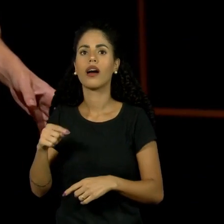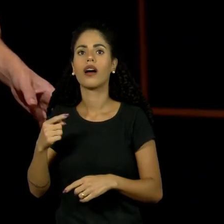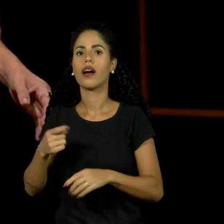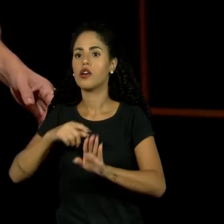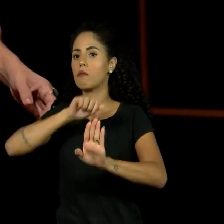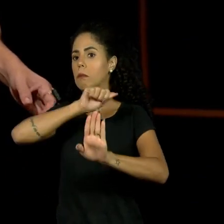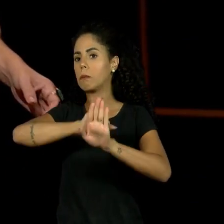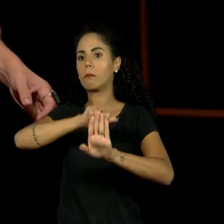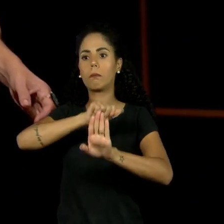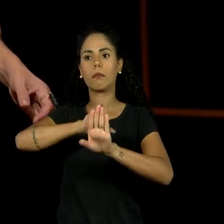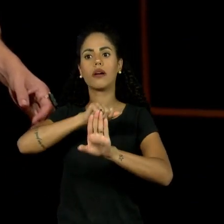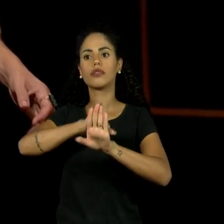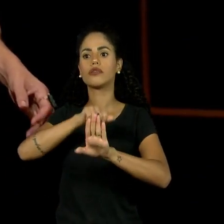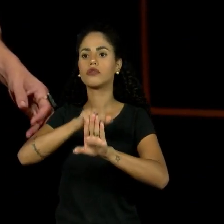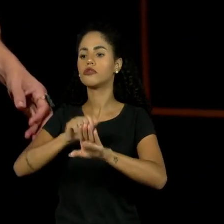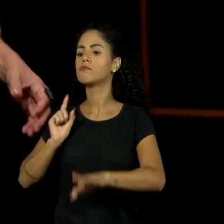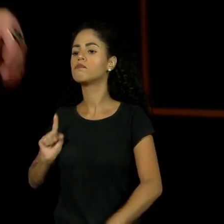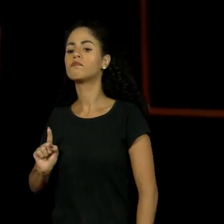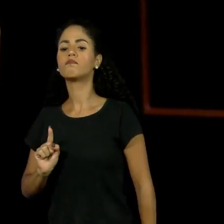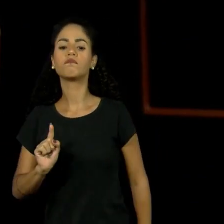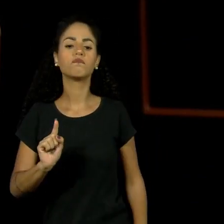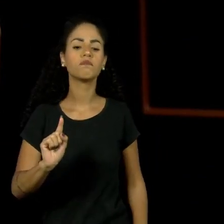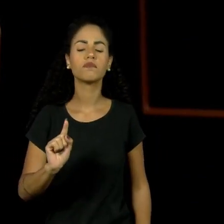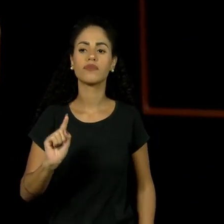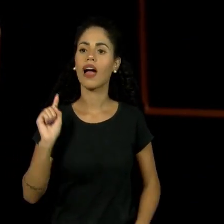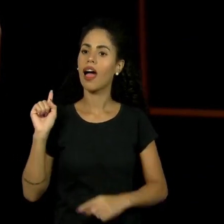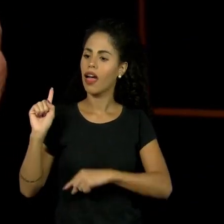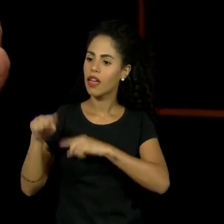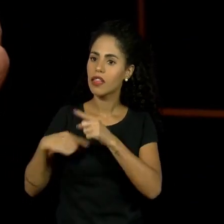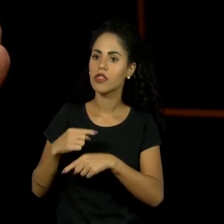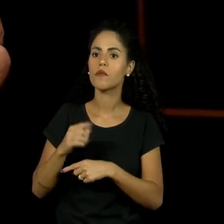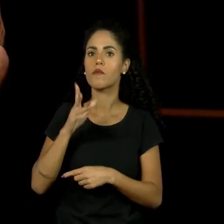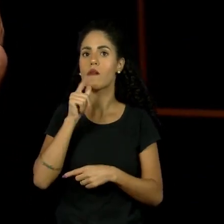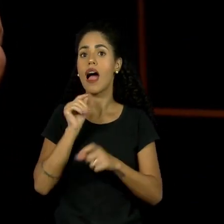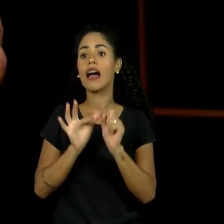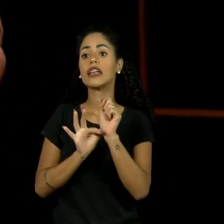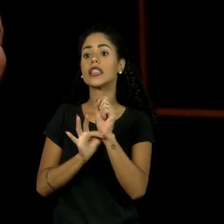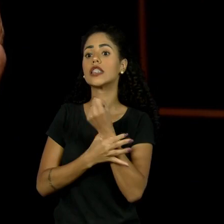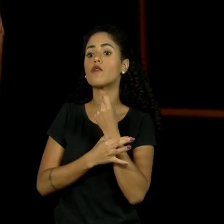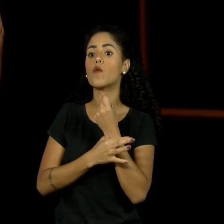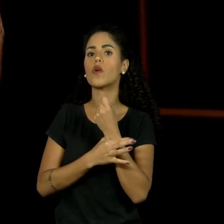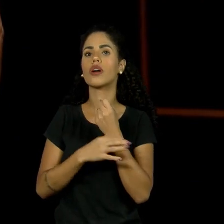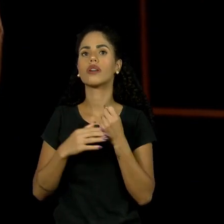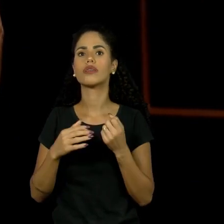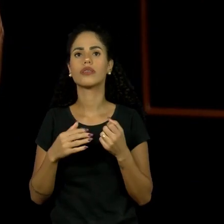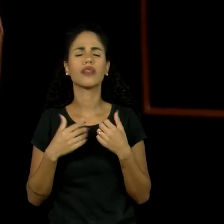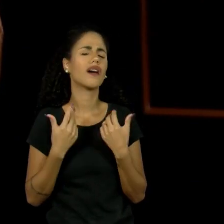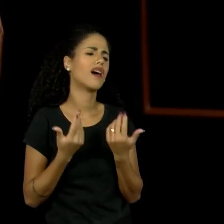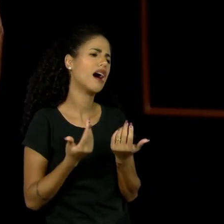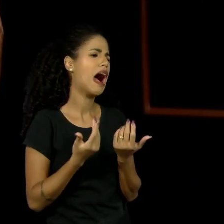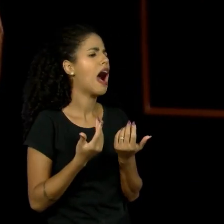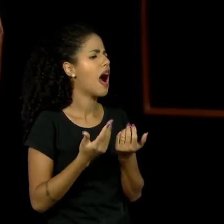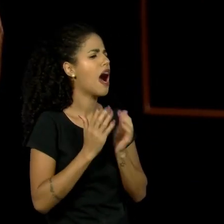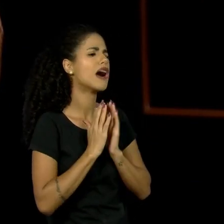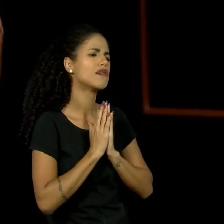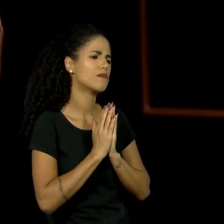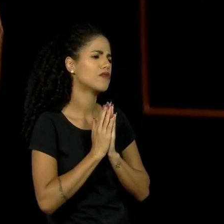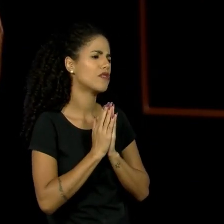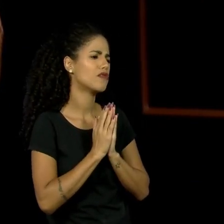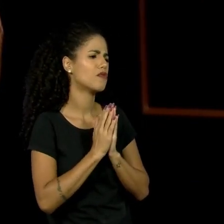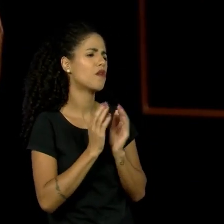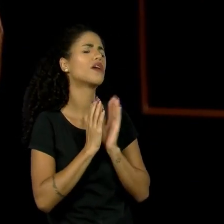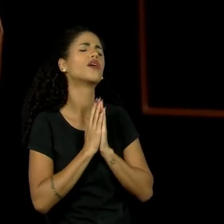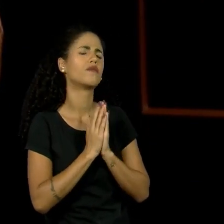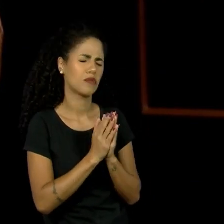na porta, assim. Aí depois de algum tempo veio um segurança falar comigo, aí eu sou, ainda era